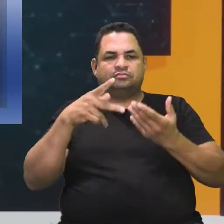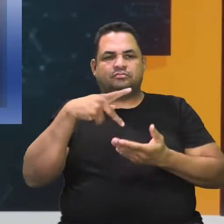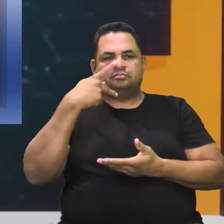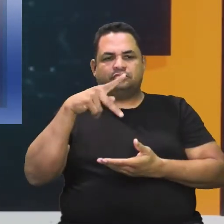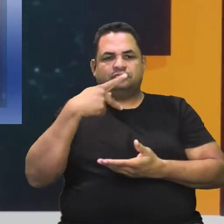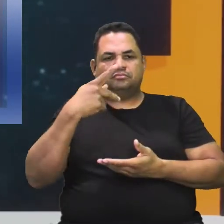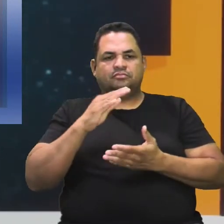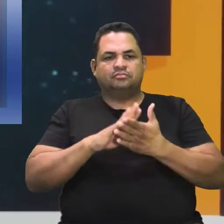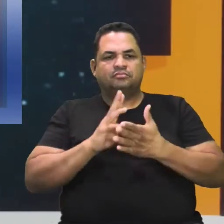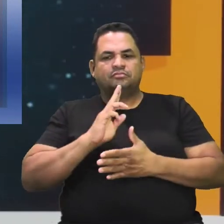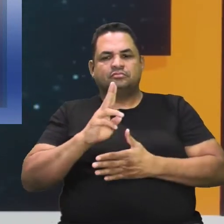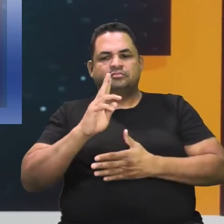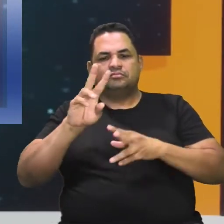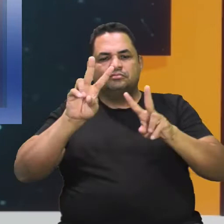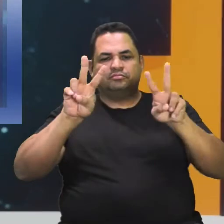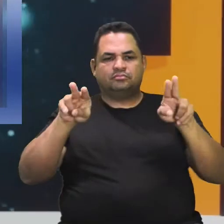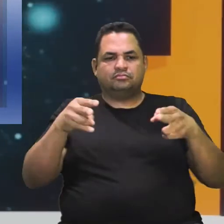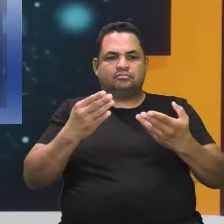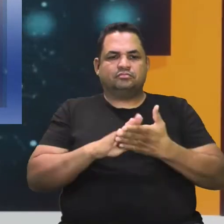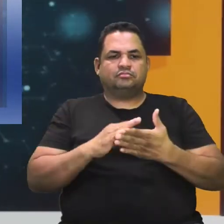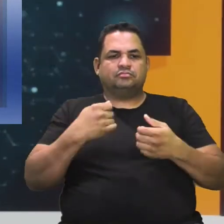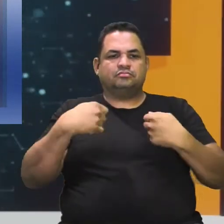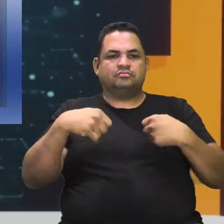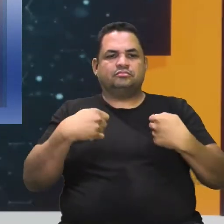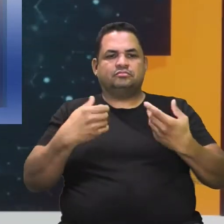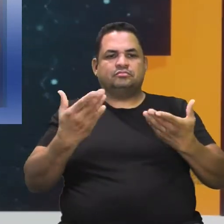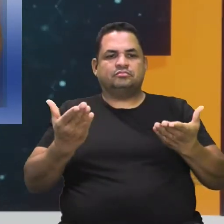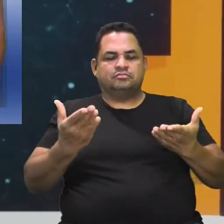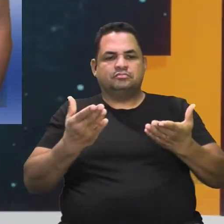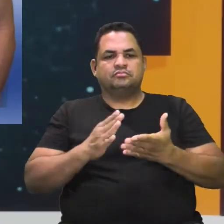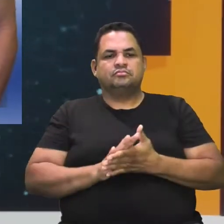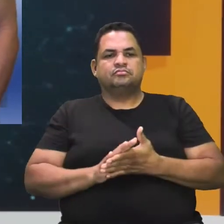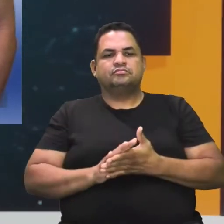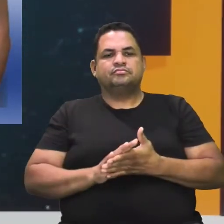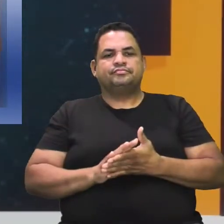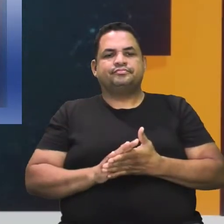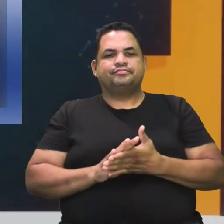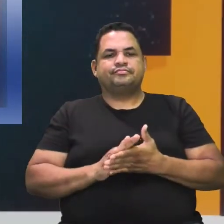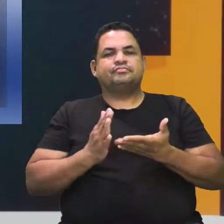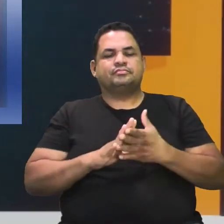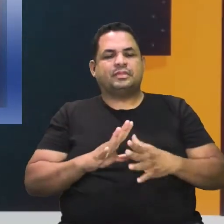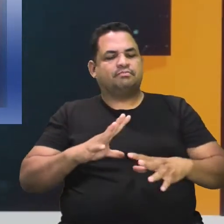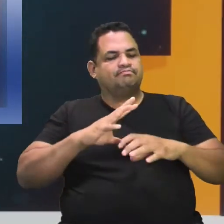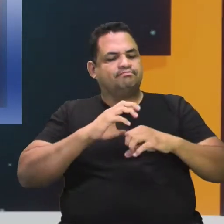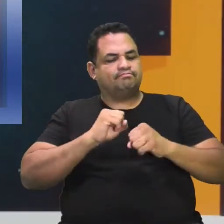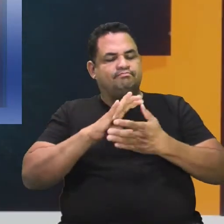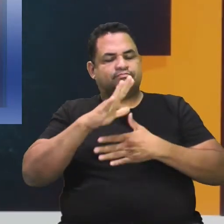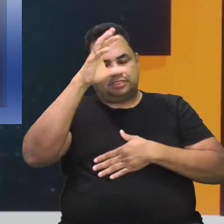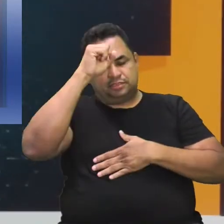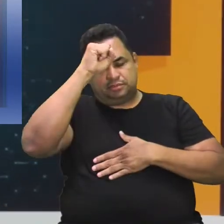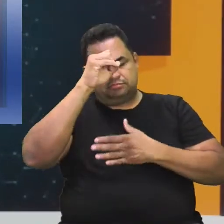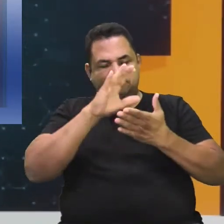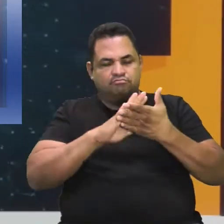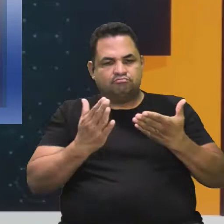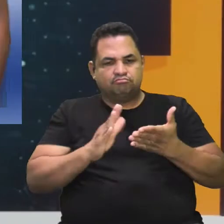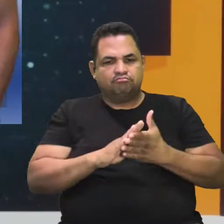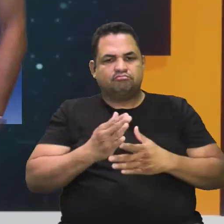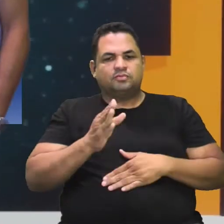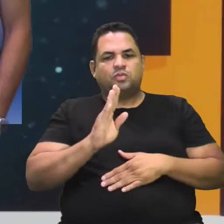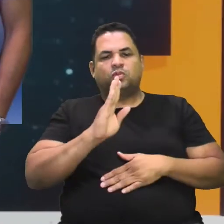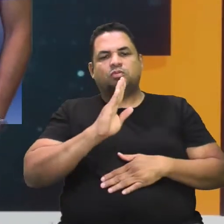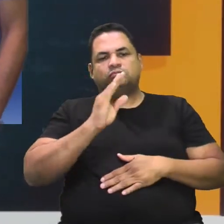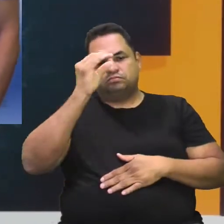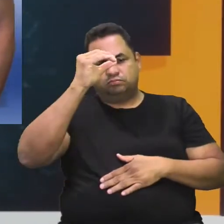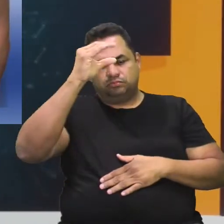gente fala de continuação de assunto, a gente precisa deixar vocês apropriados do conhecimento prévio, né? A gente fala